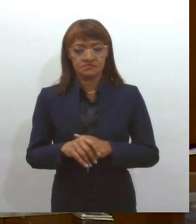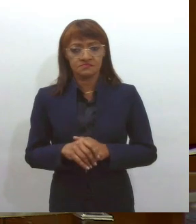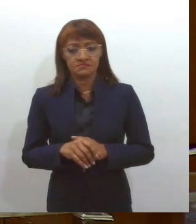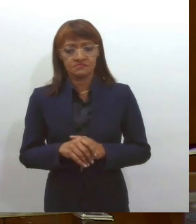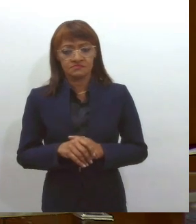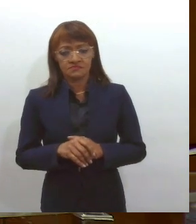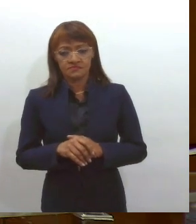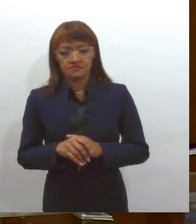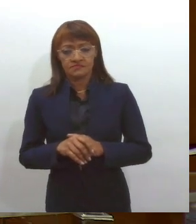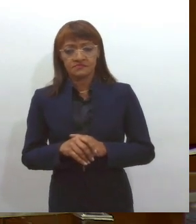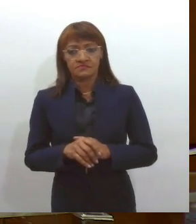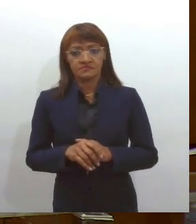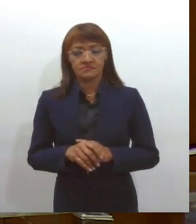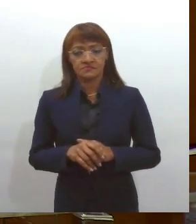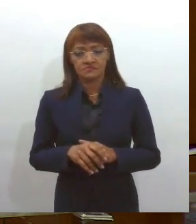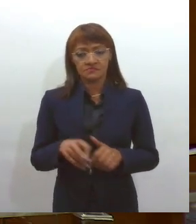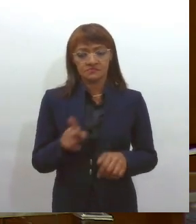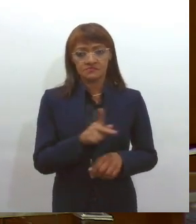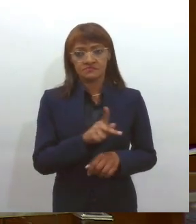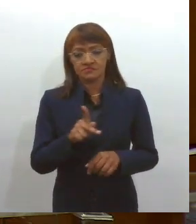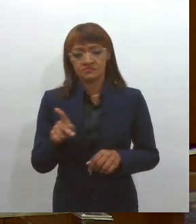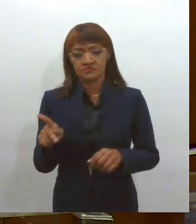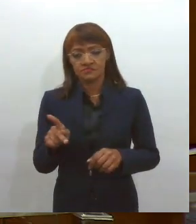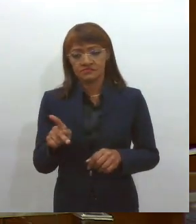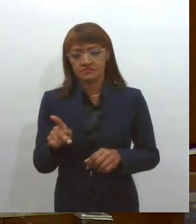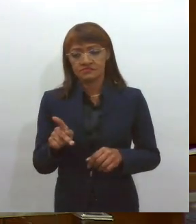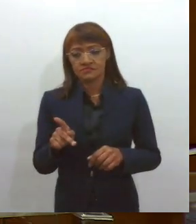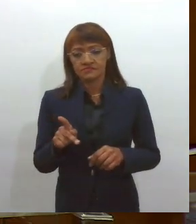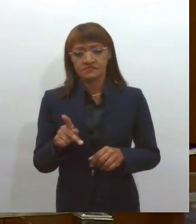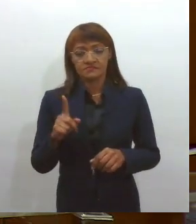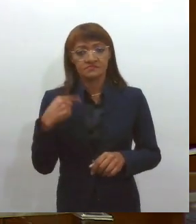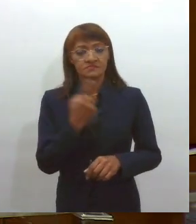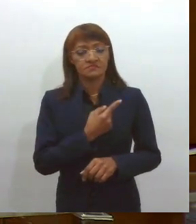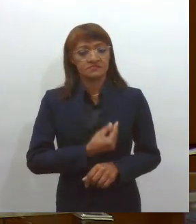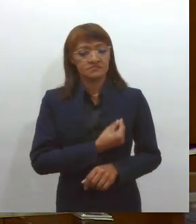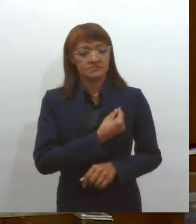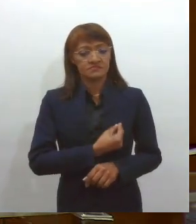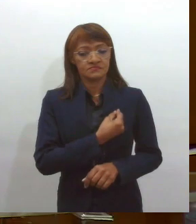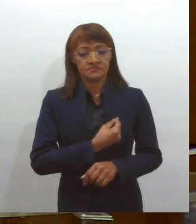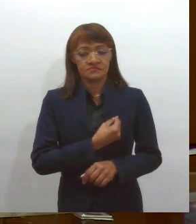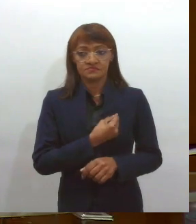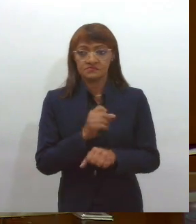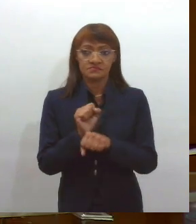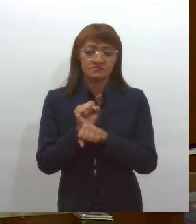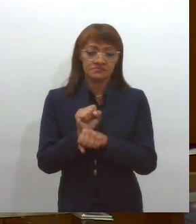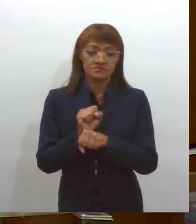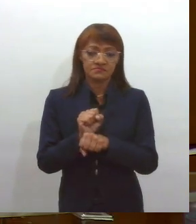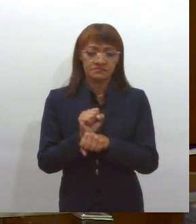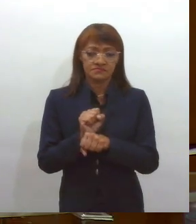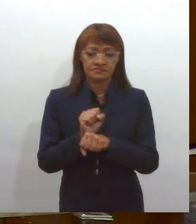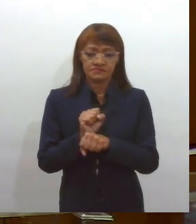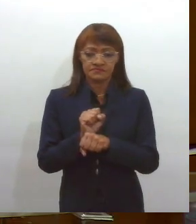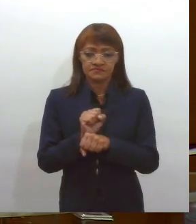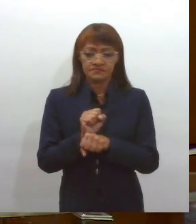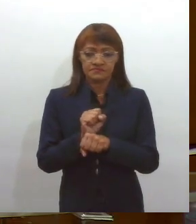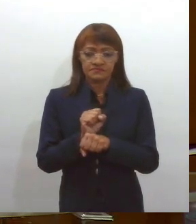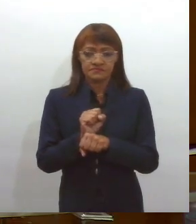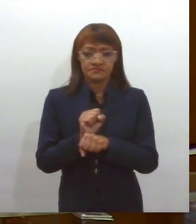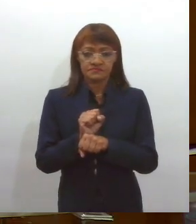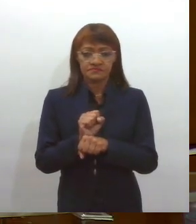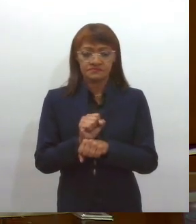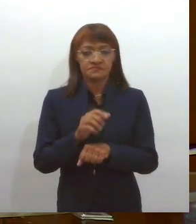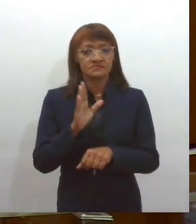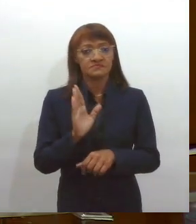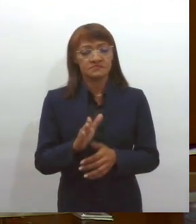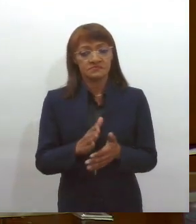né estamos aqui aguardando ver se ele passa aqui pra gente alguma resposta ver se o Dr hoje mesmo vai lá na